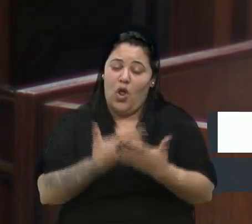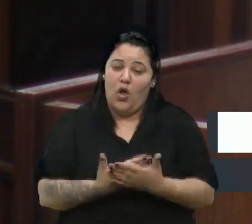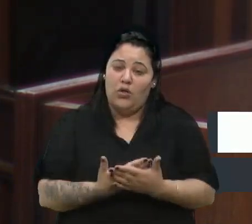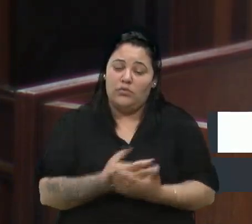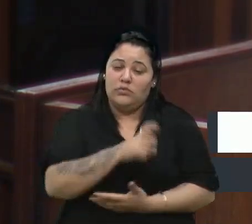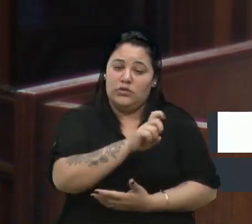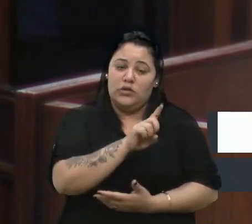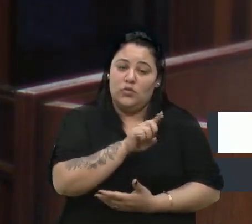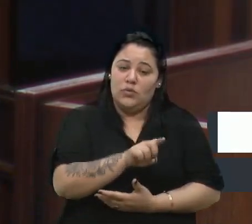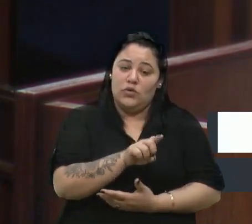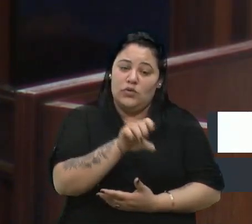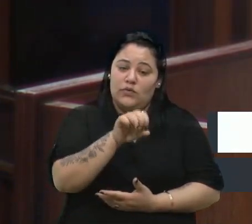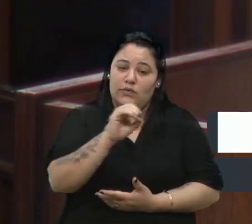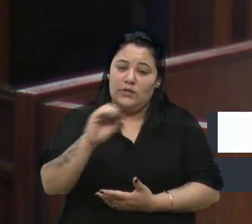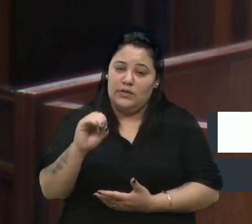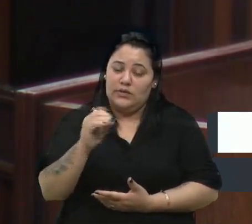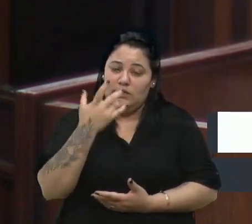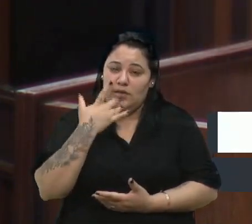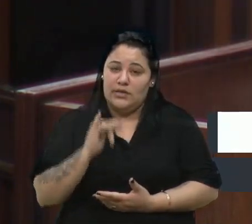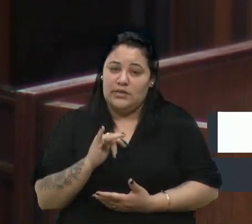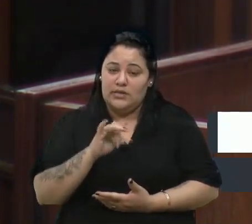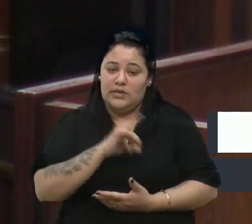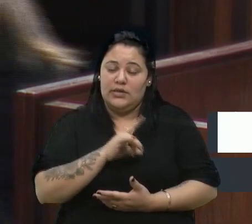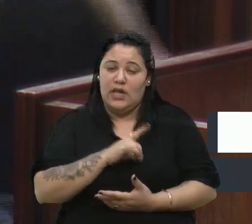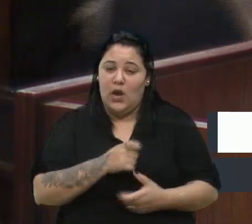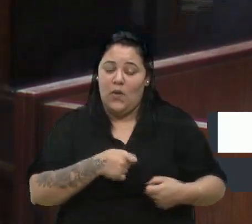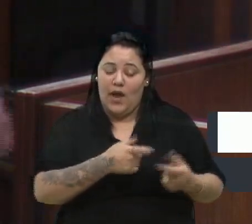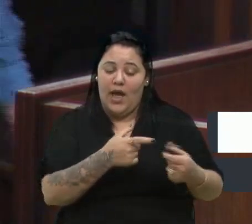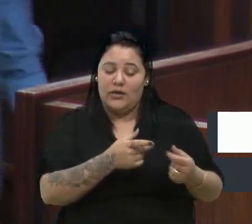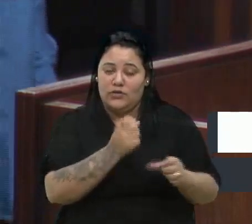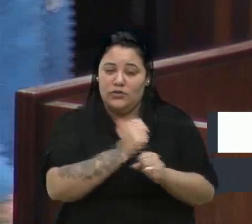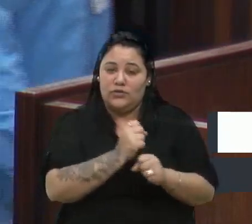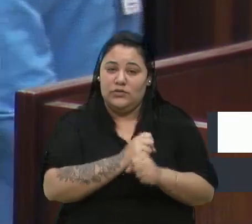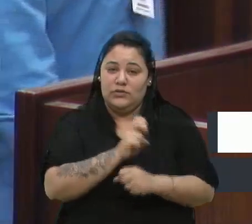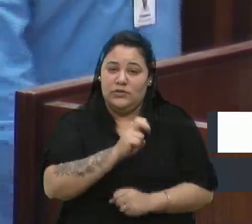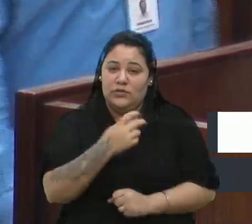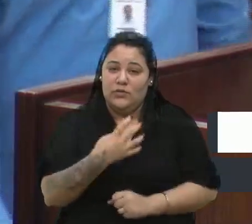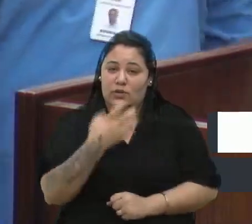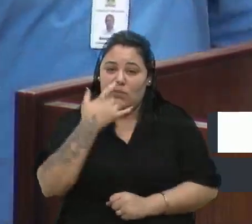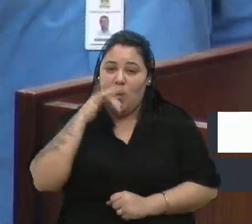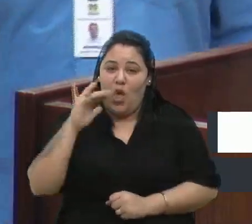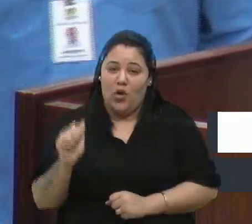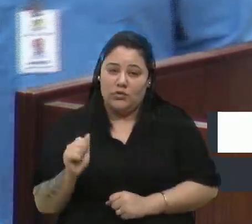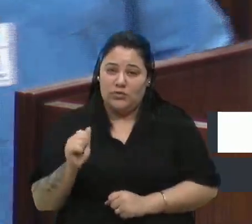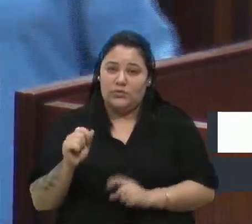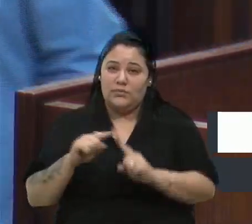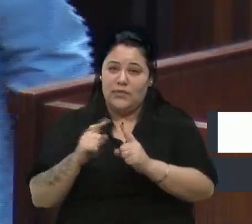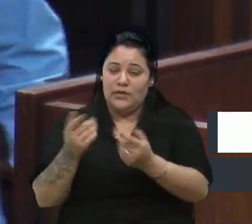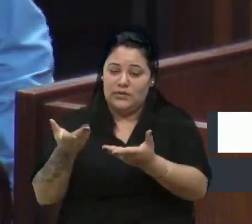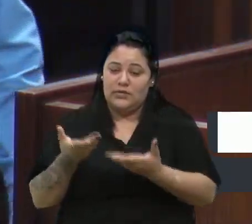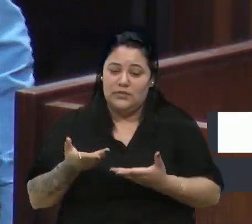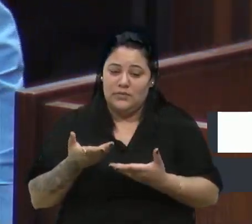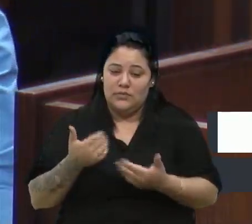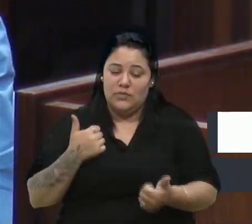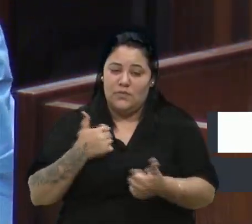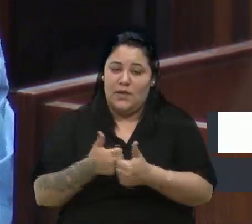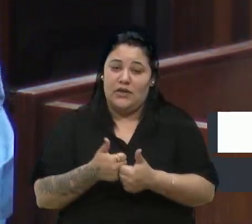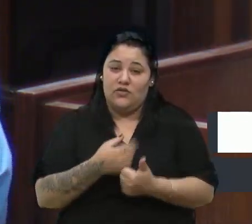5.900 crianças, que tem um custo ano do município de 54 milhões, mas recebemos do Fundeb perto de 30